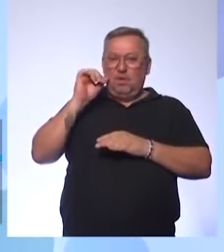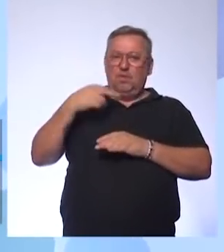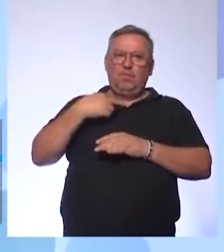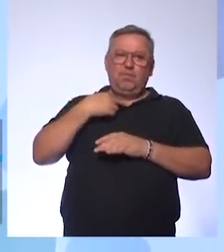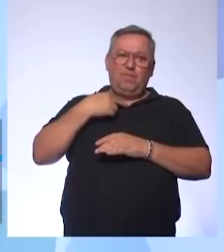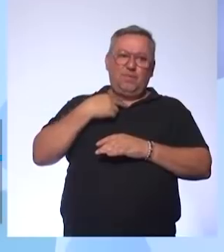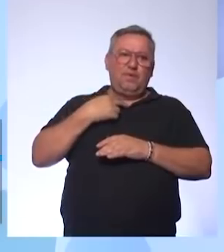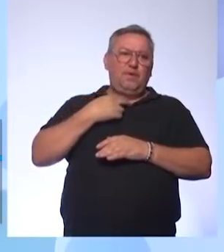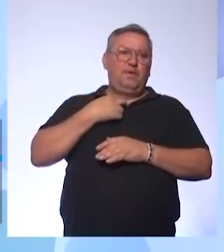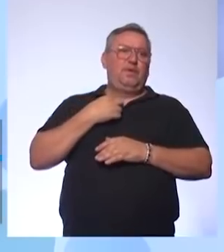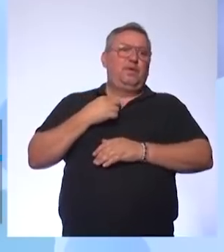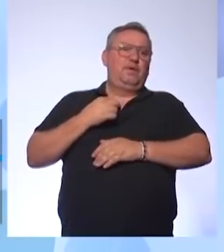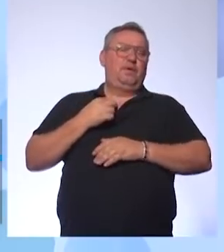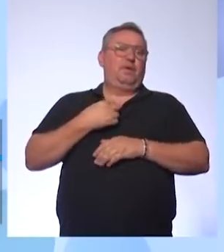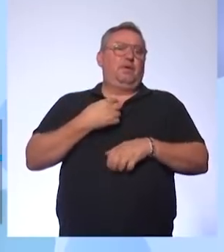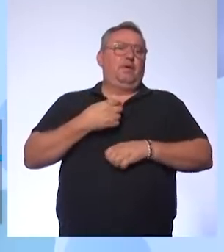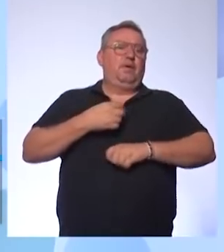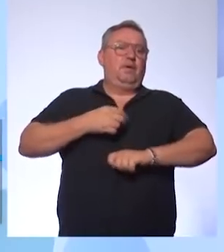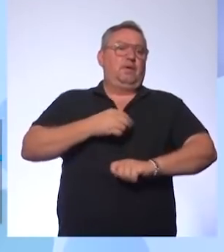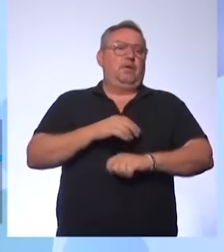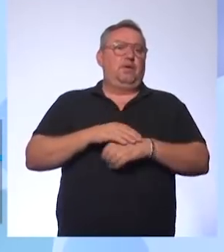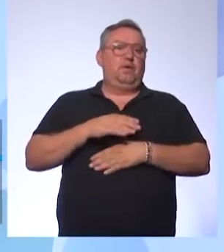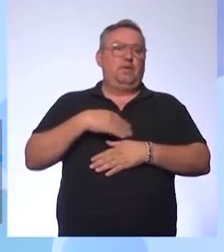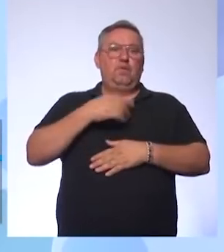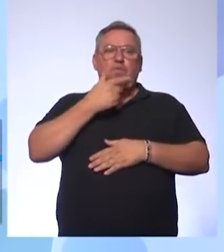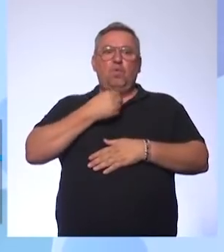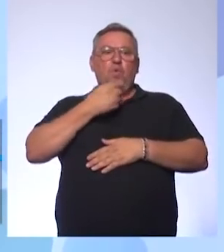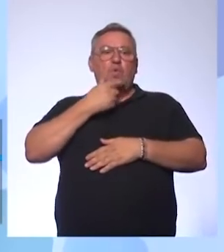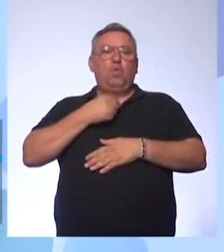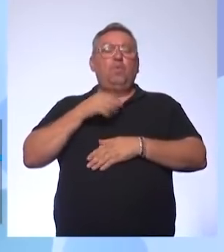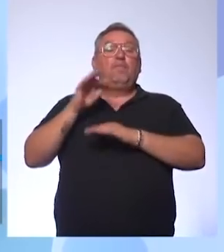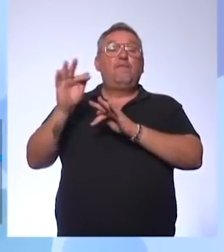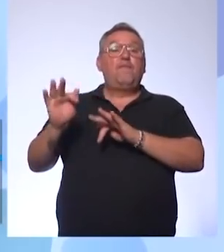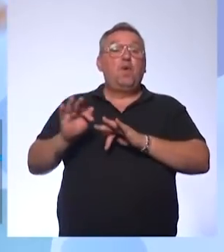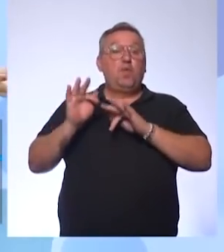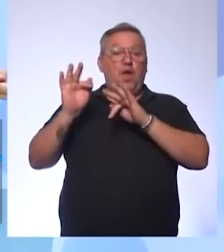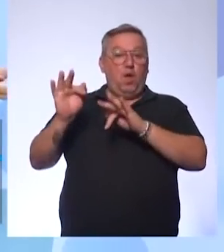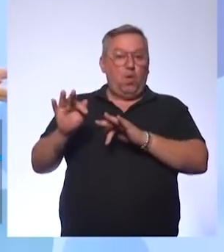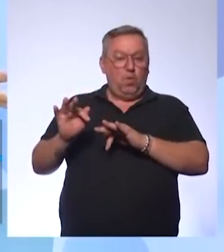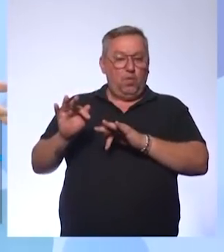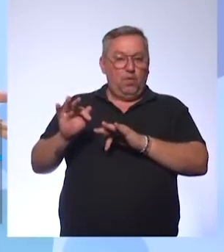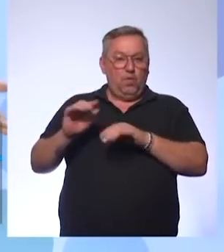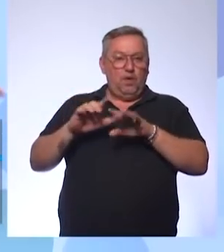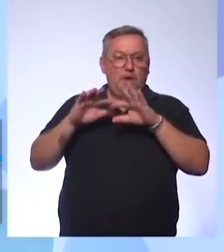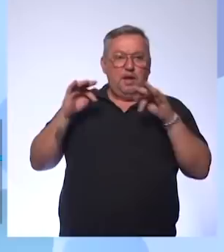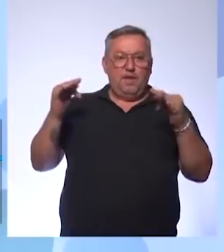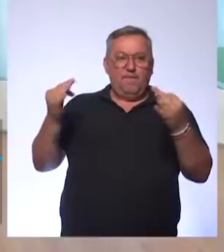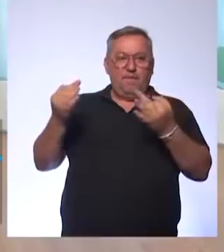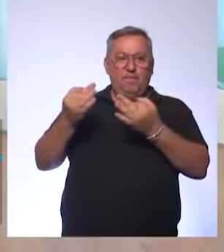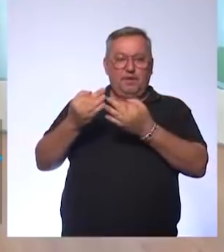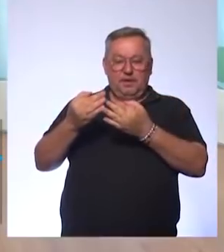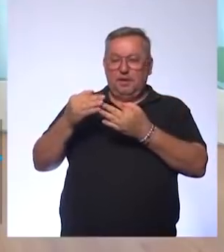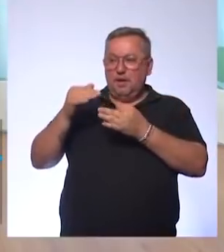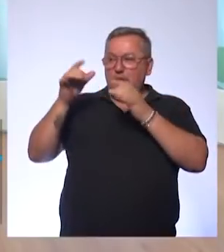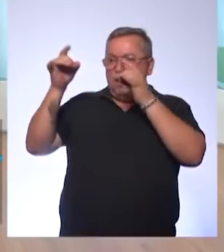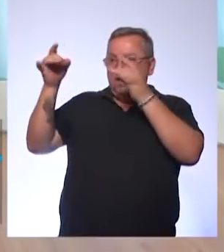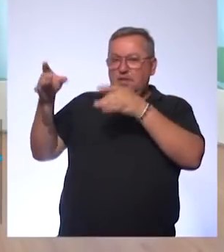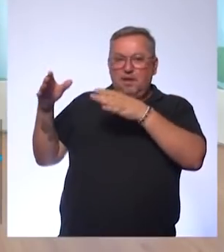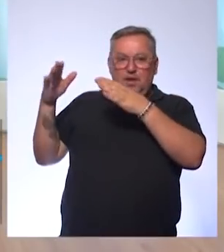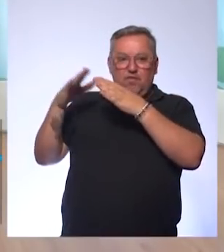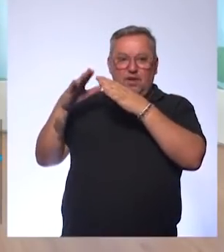ser senhoras feudais. Então, vamos supor que eu sou um senhor feudal. E aí, a família da Sofia, eles saem